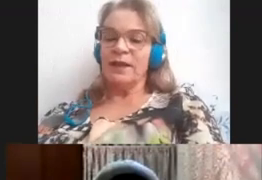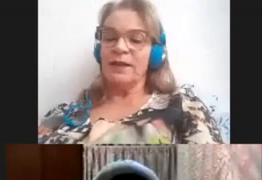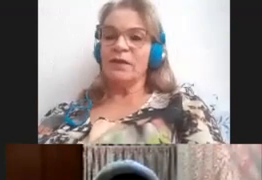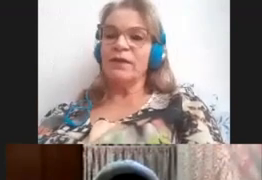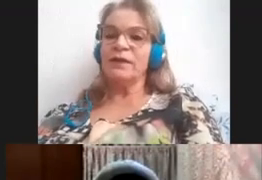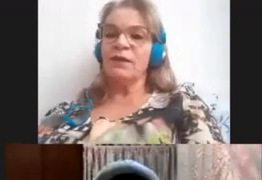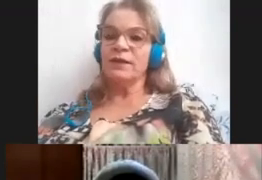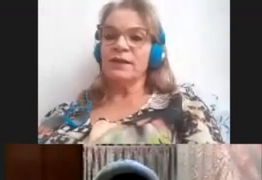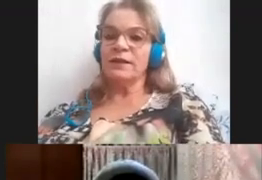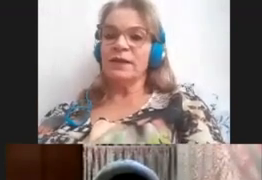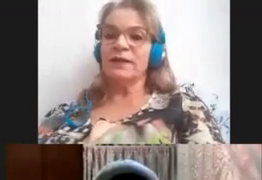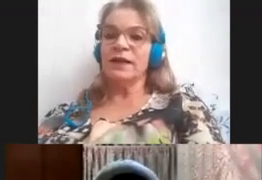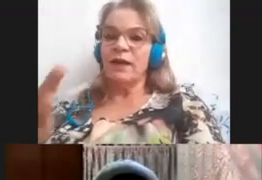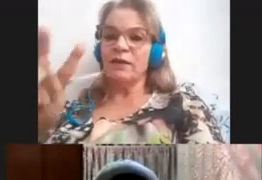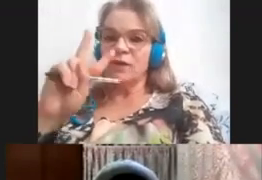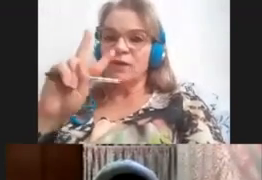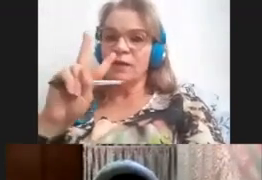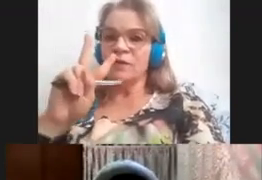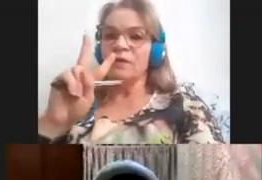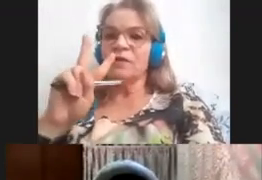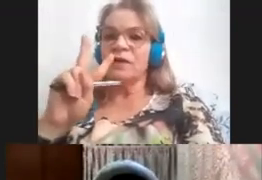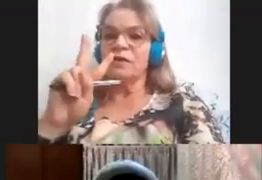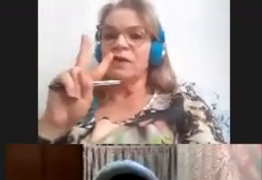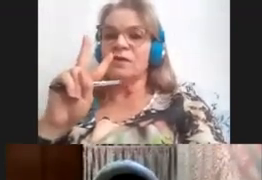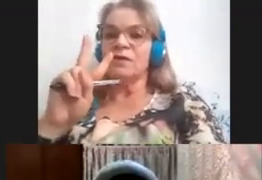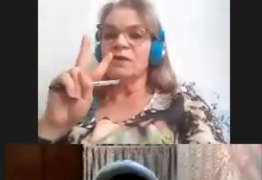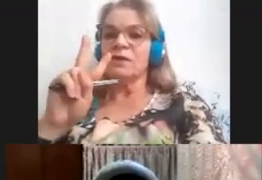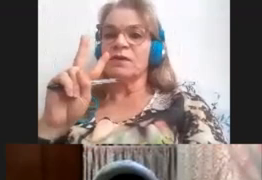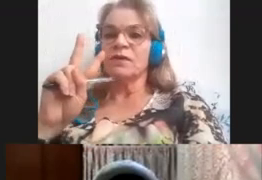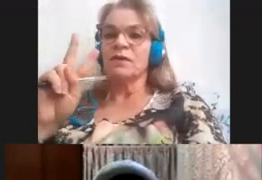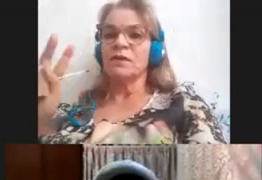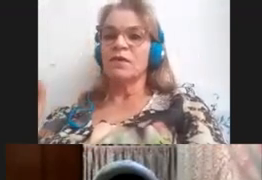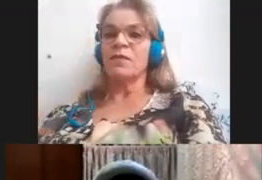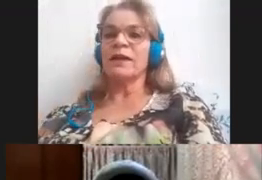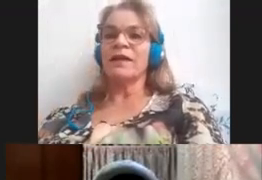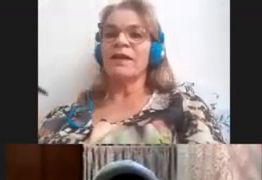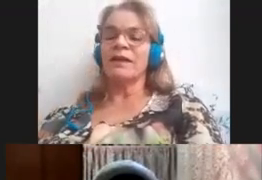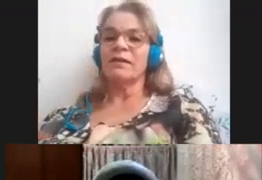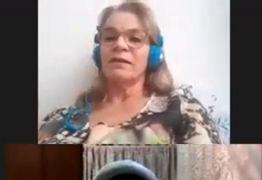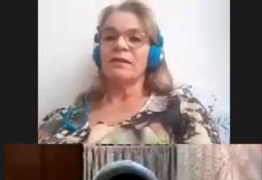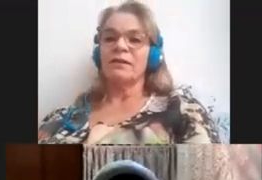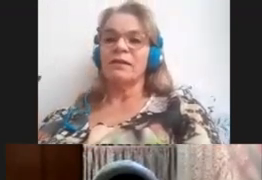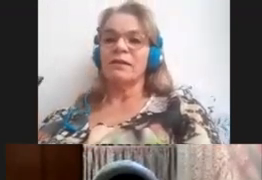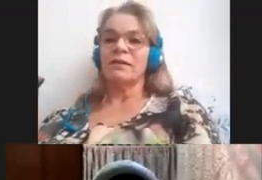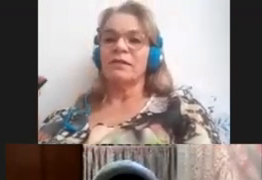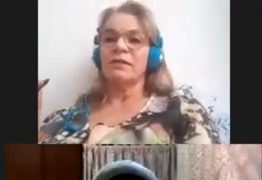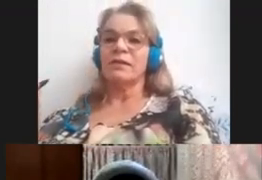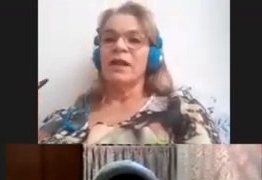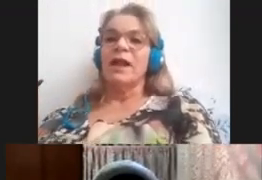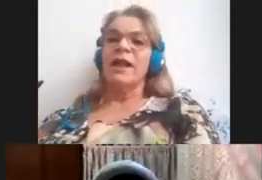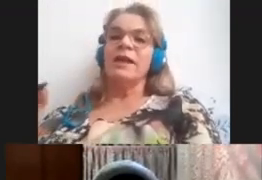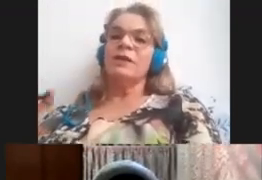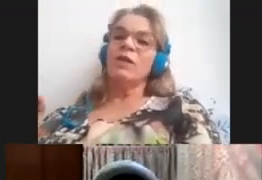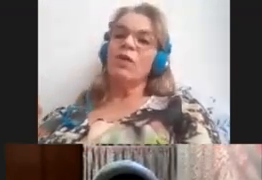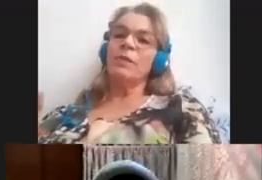98,70. Esse 98,70 é os dois cursos? São os dois Não, cursos? não, é o Como é que MAD, é? é só o MAD.